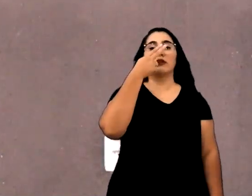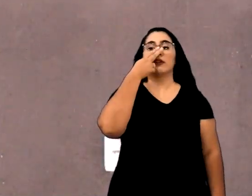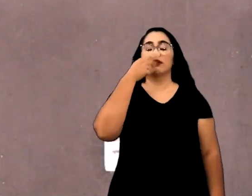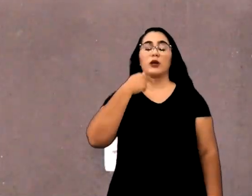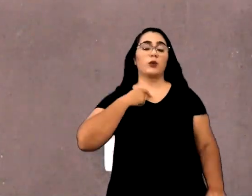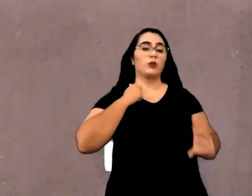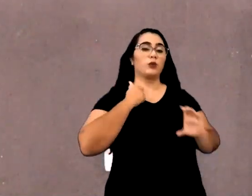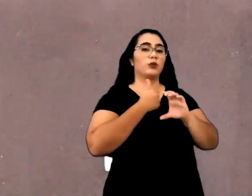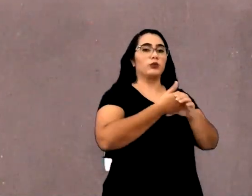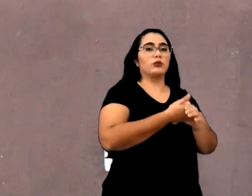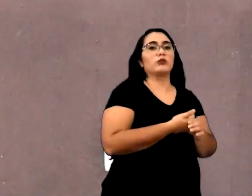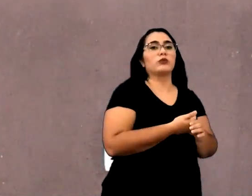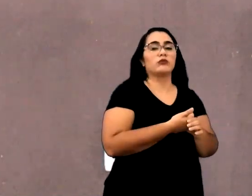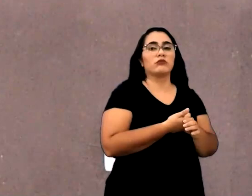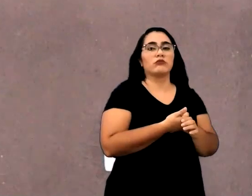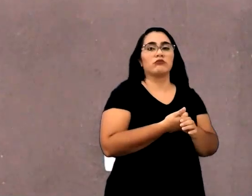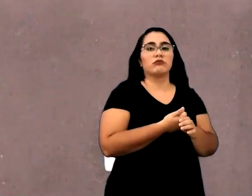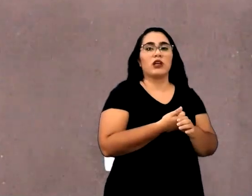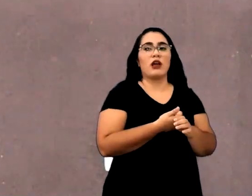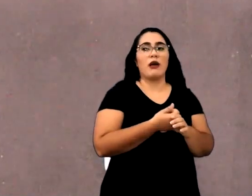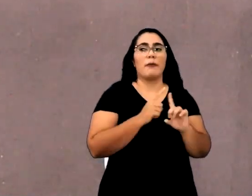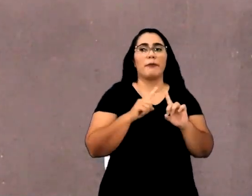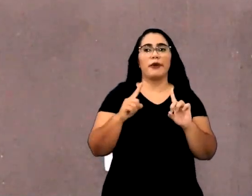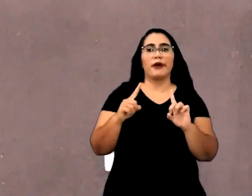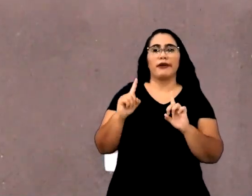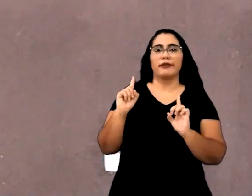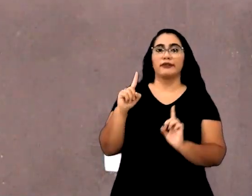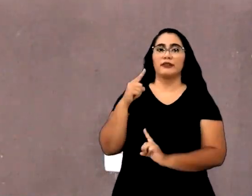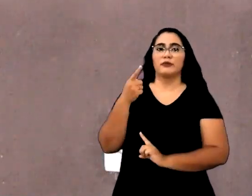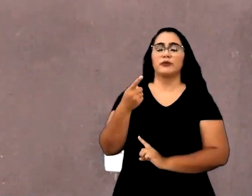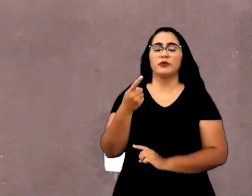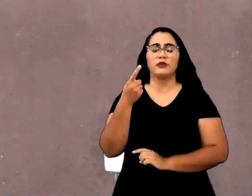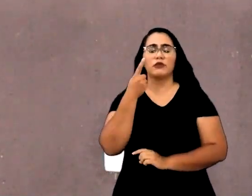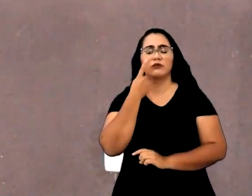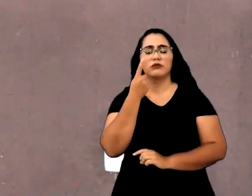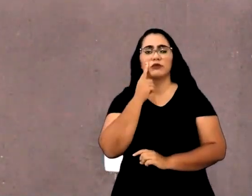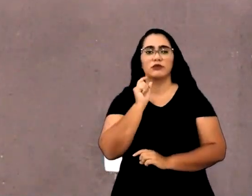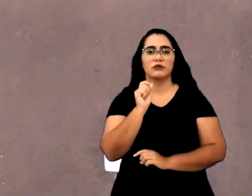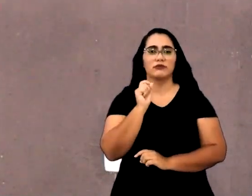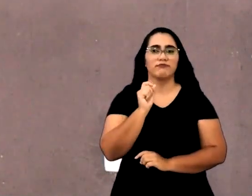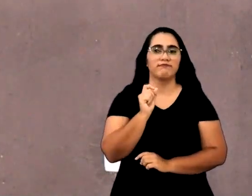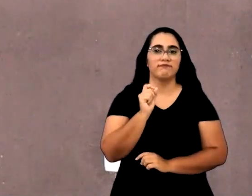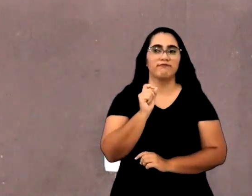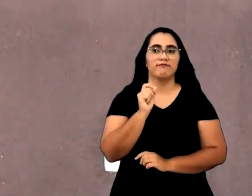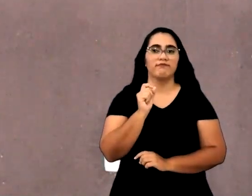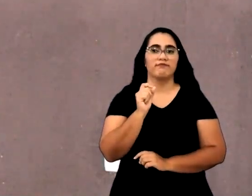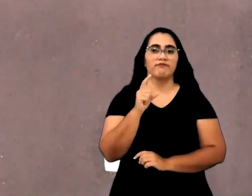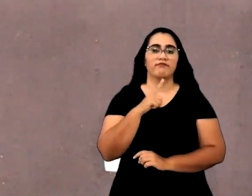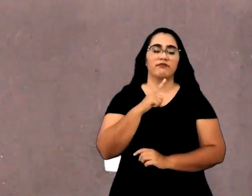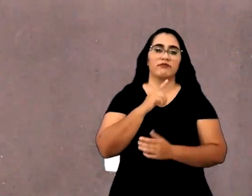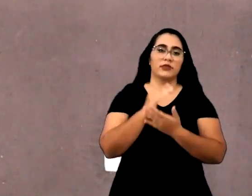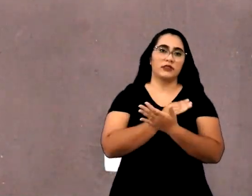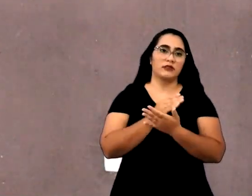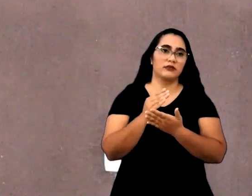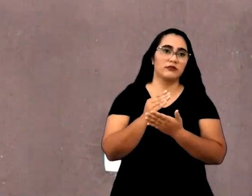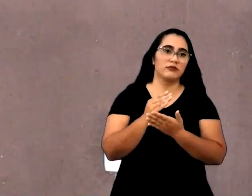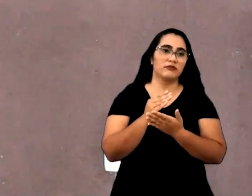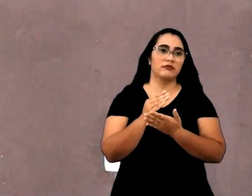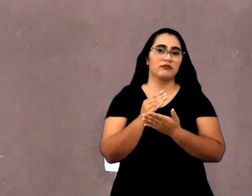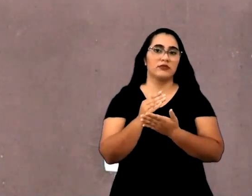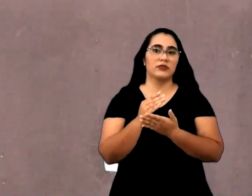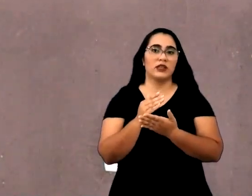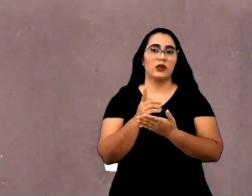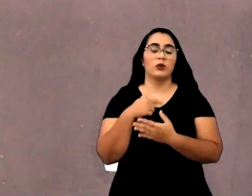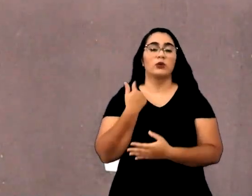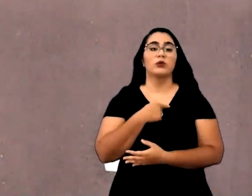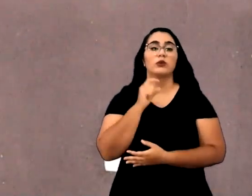eu sou cristão. E a gente vai ver isso mais aqui na frente. Mas tem momentos em sua vida que você